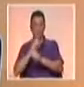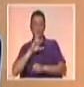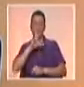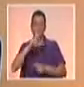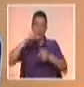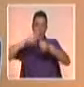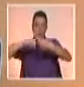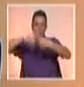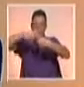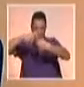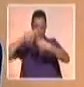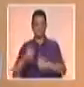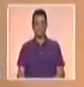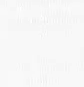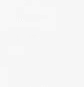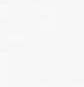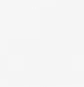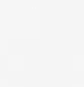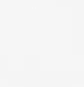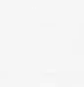dos parceiros.